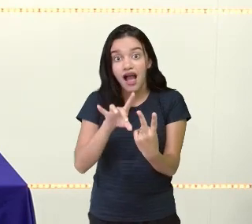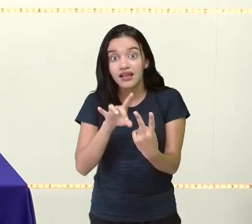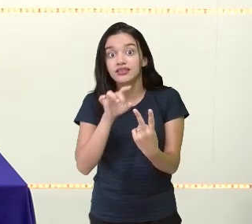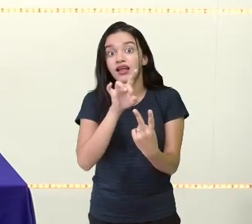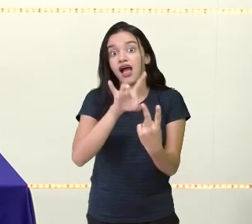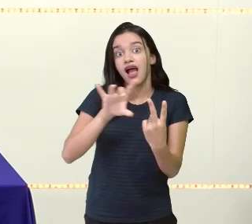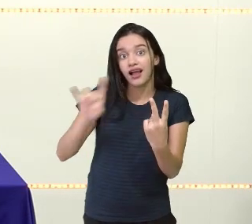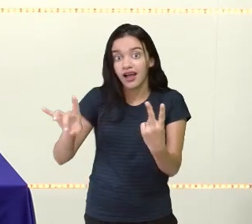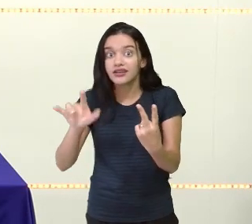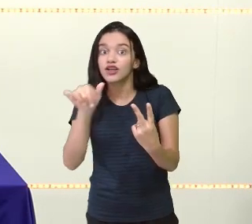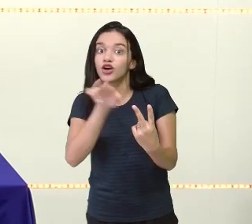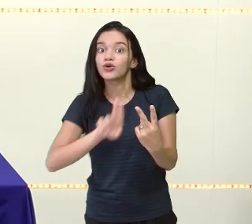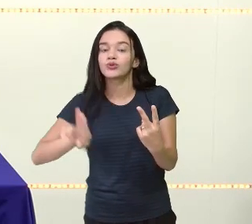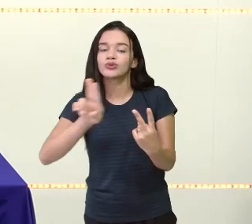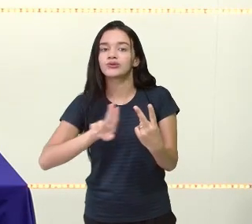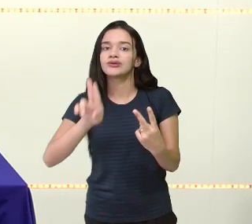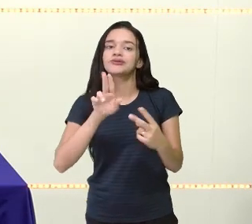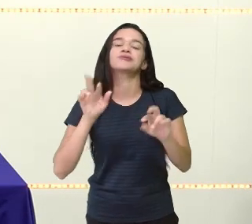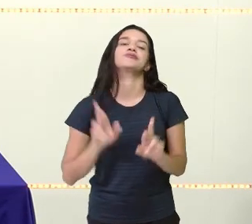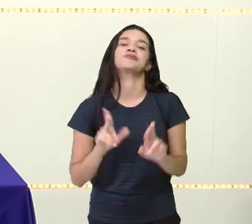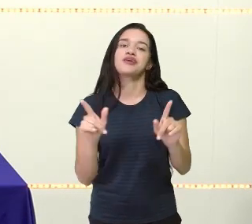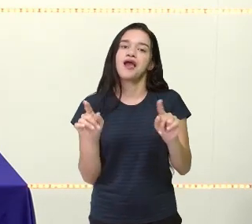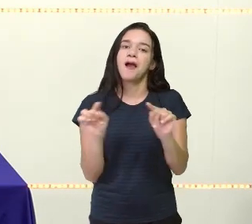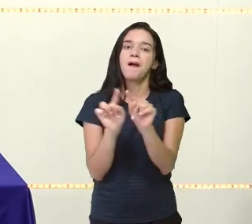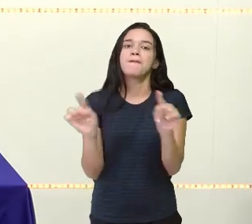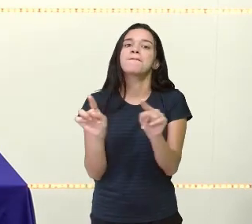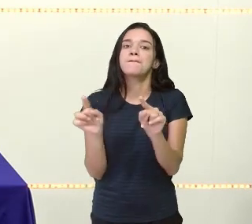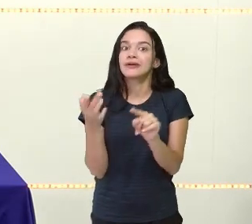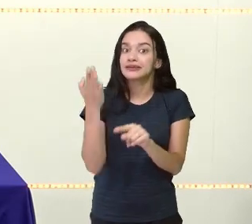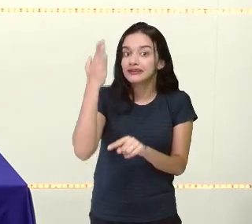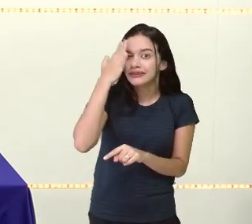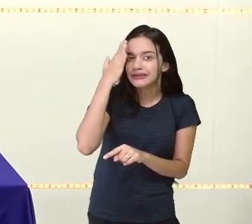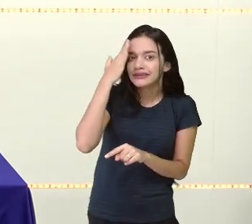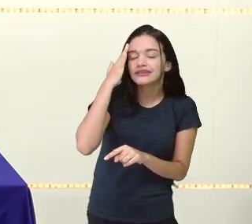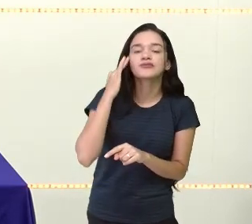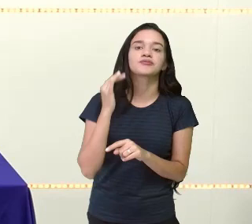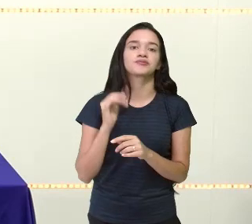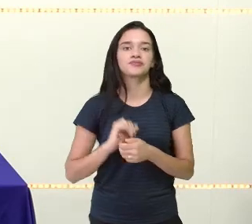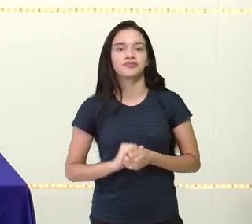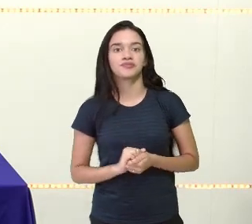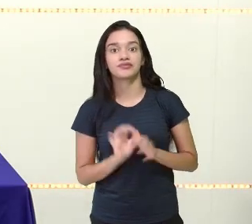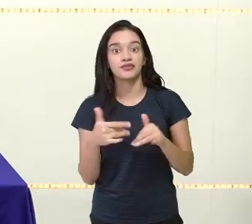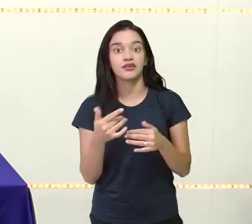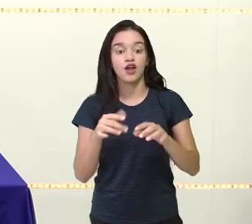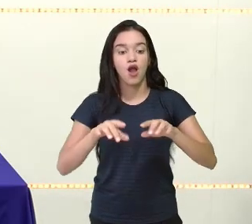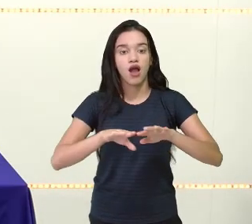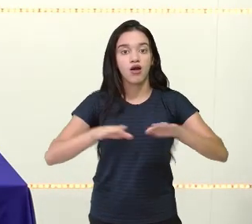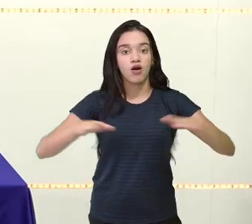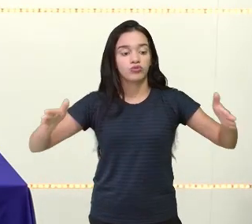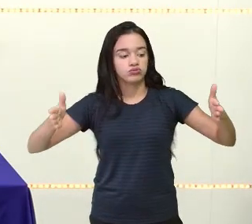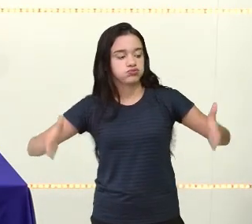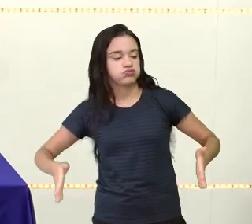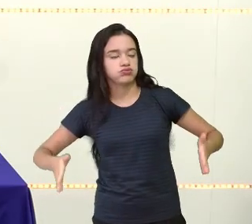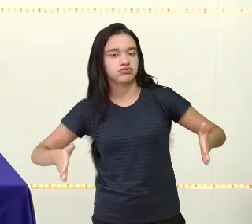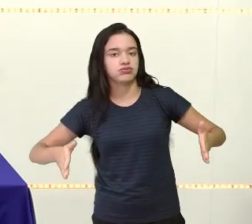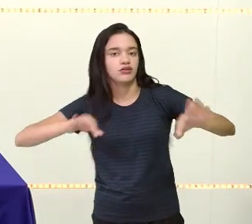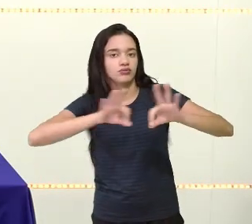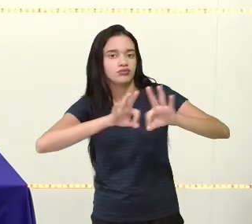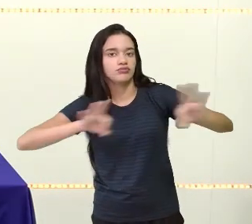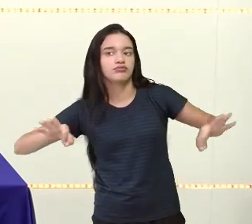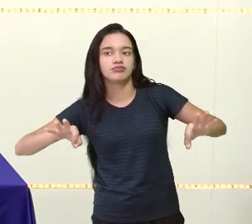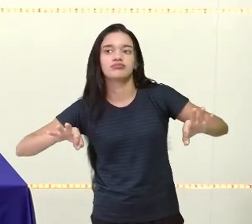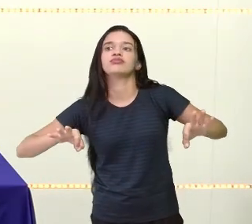utilizou também foi diferente. Mas entendam que o tamanho, né, o comprimento da